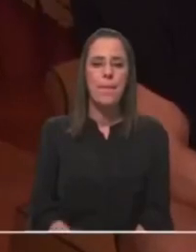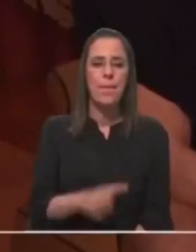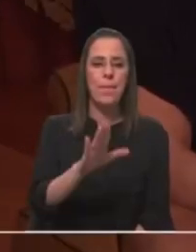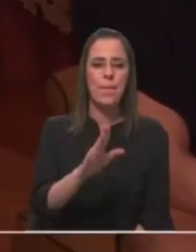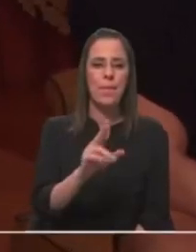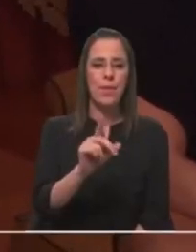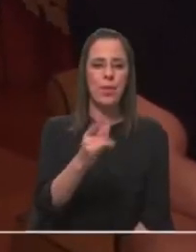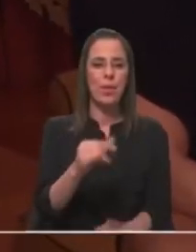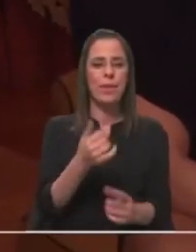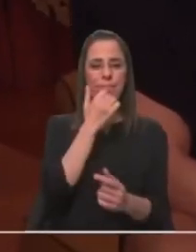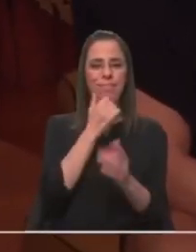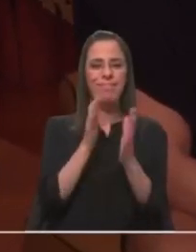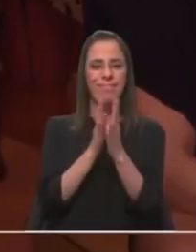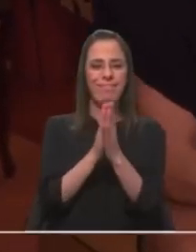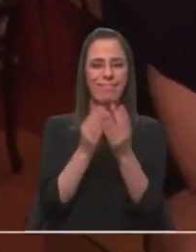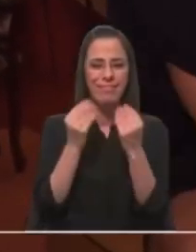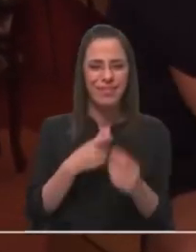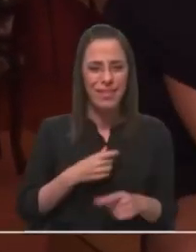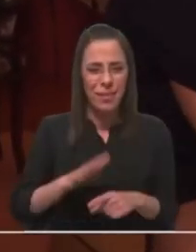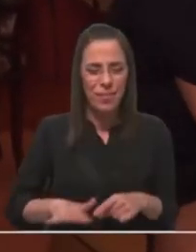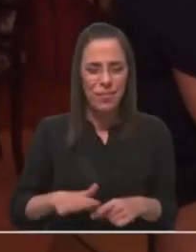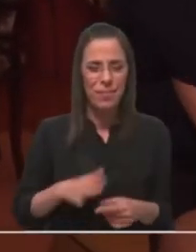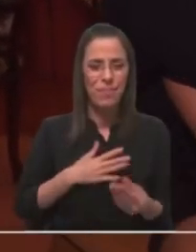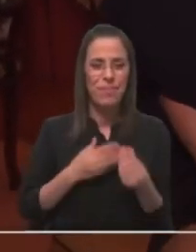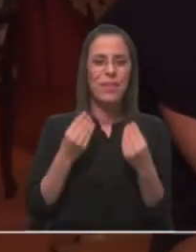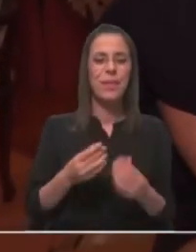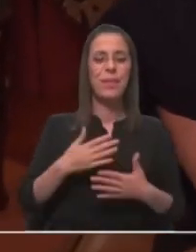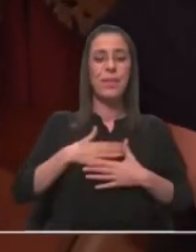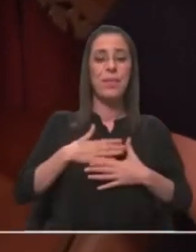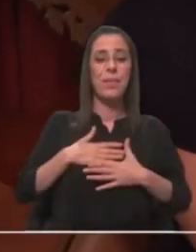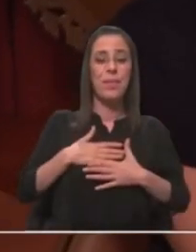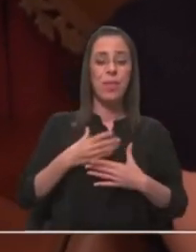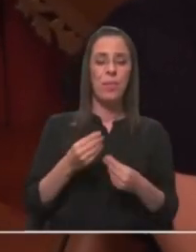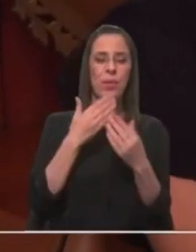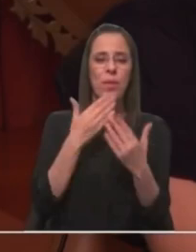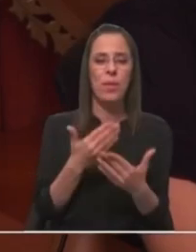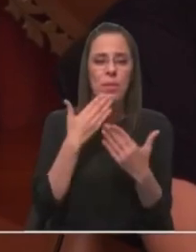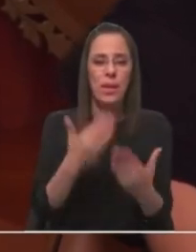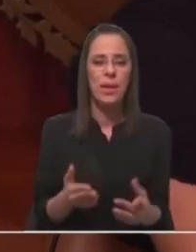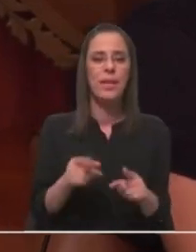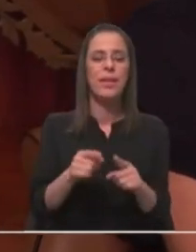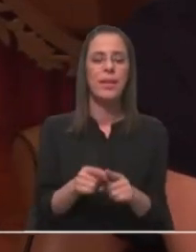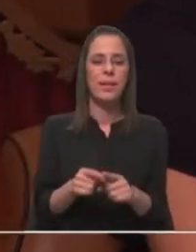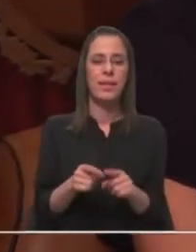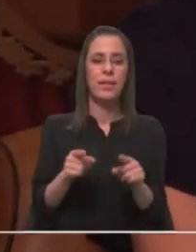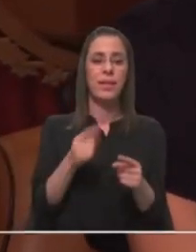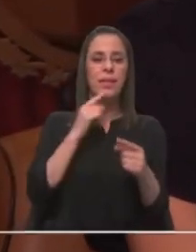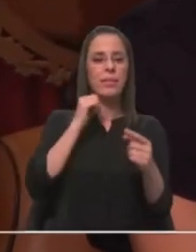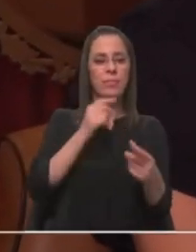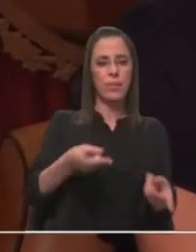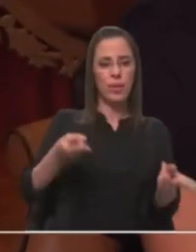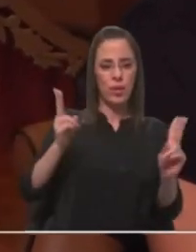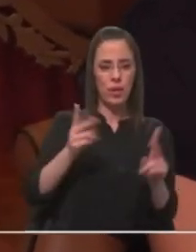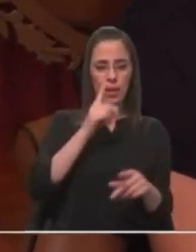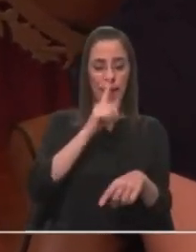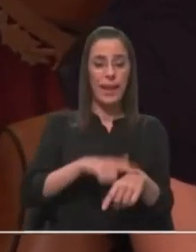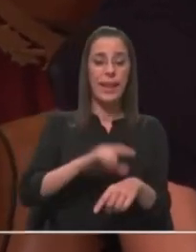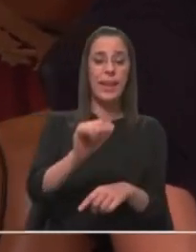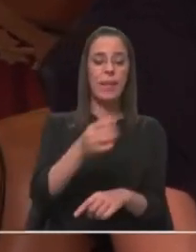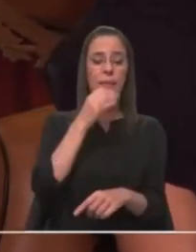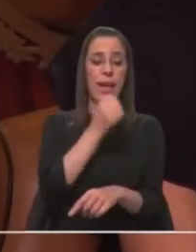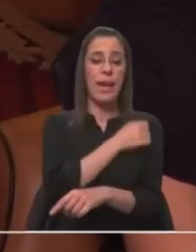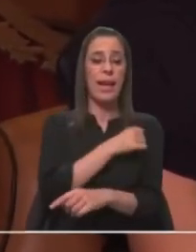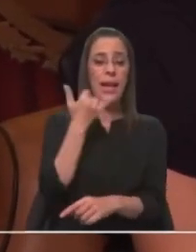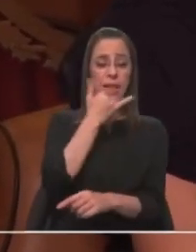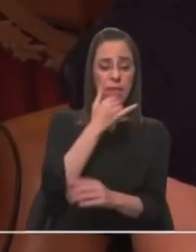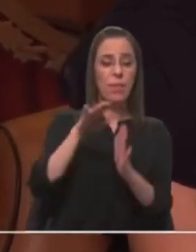Juliana Paes, que prazer, que privilégio tão grande. Prazer, muito obrigado, Juliana, por ter disponibilizado um pouco do seu tempo para falarmos para a Casa